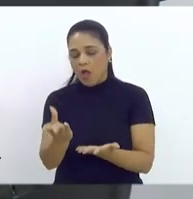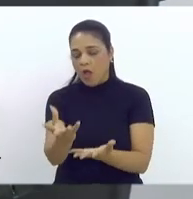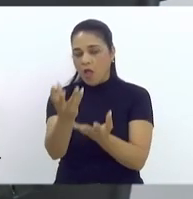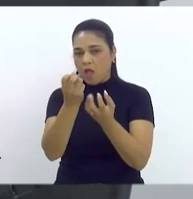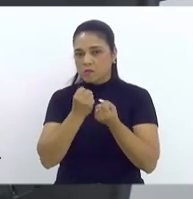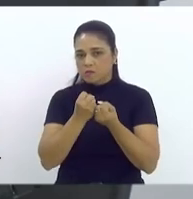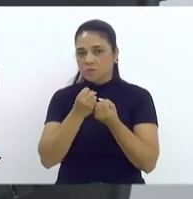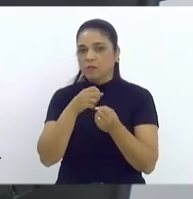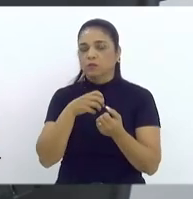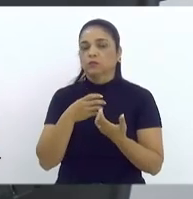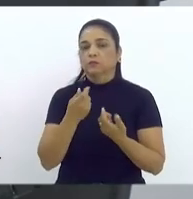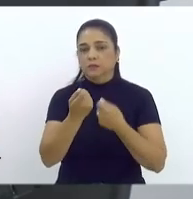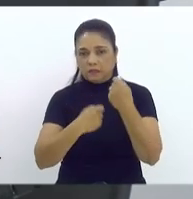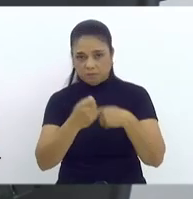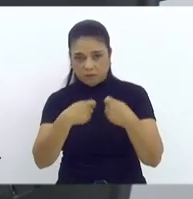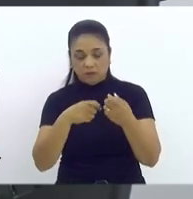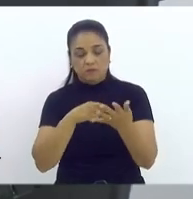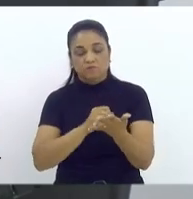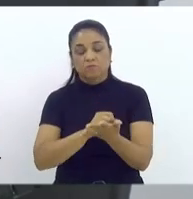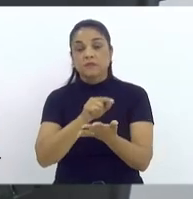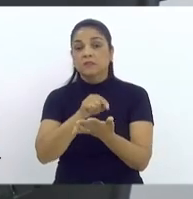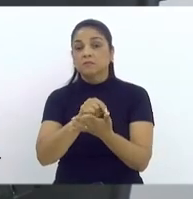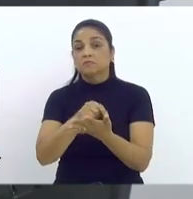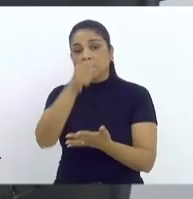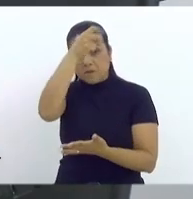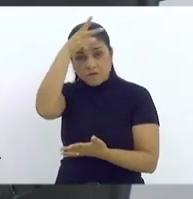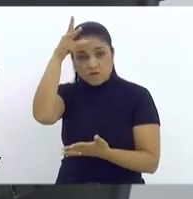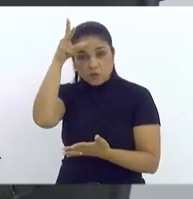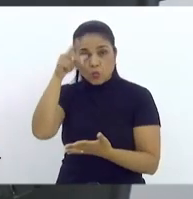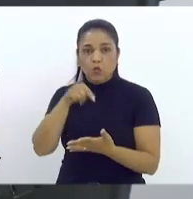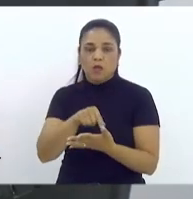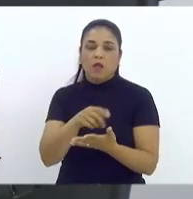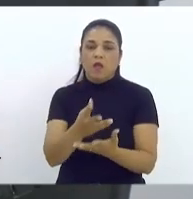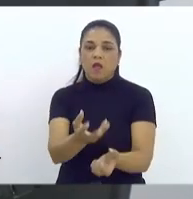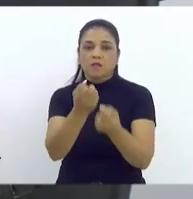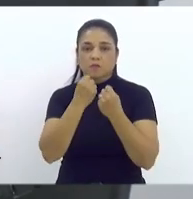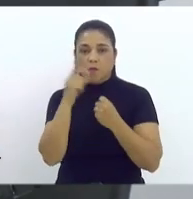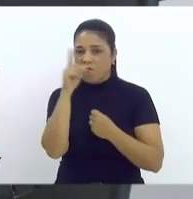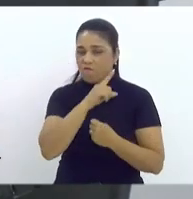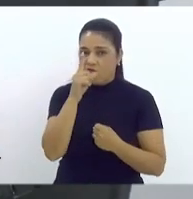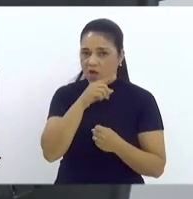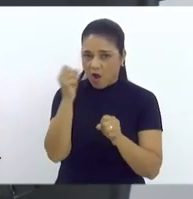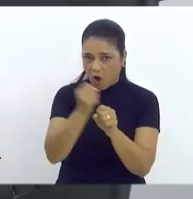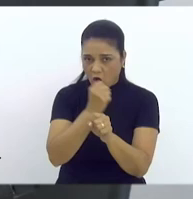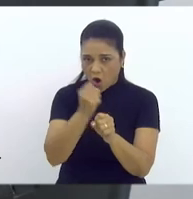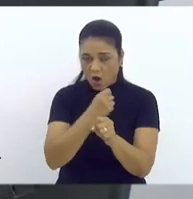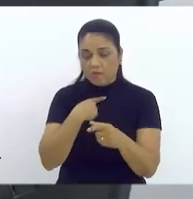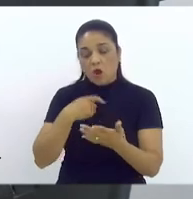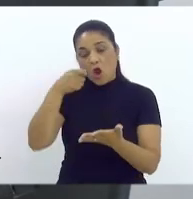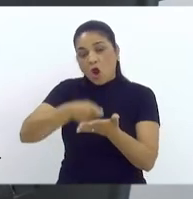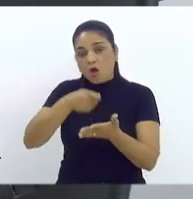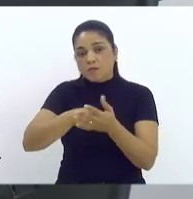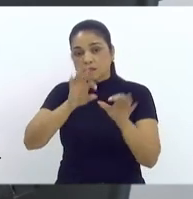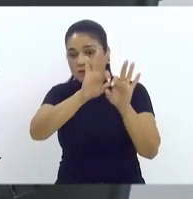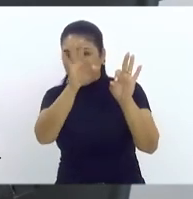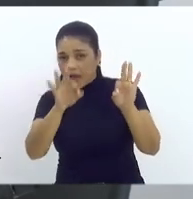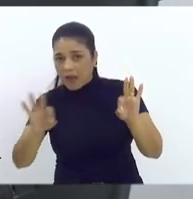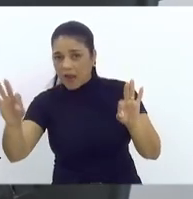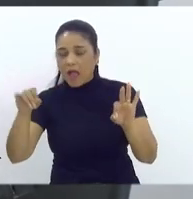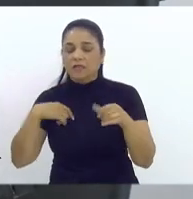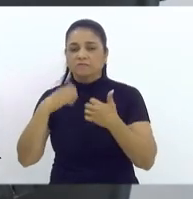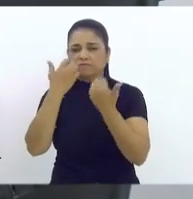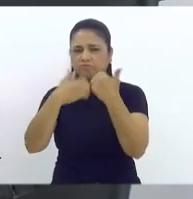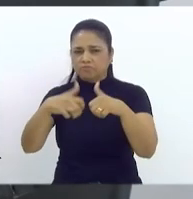Quantas multas a SEG recebeu da Prefeitura por falhas nas obras? Obrigação de levar gasodutos aos municípios de Friburgo, Teresópolis,